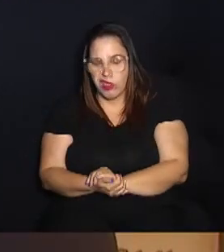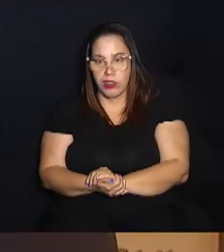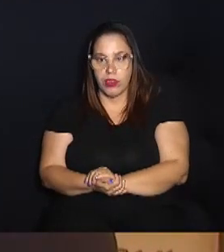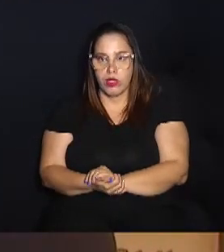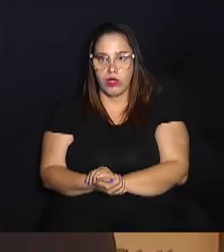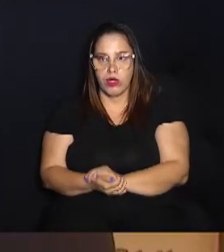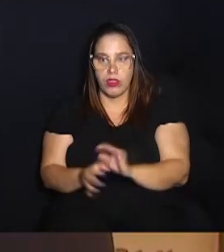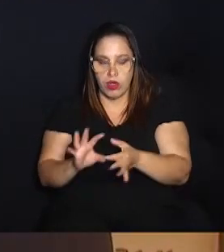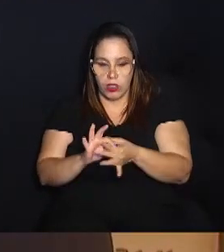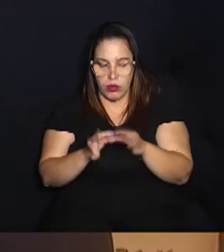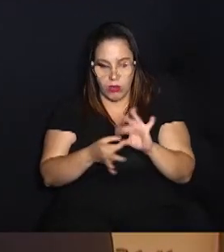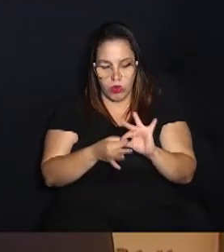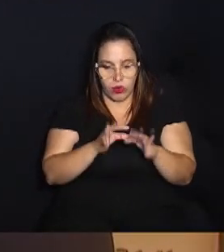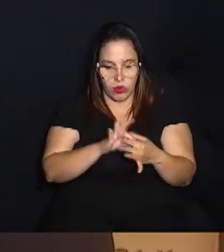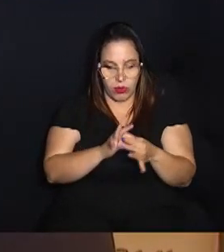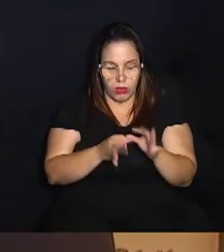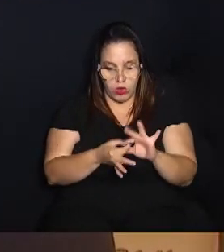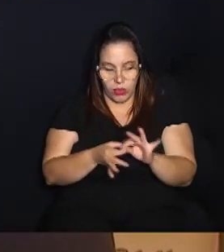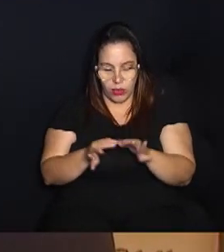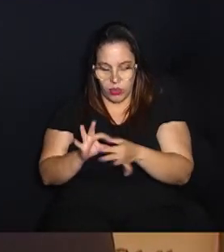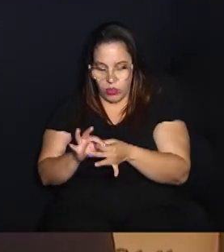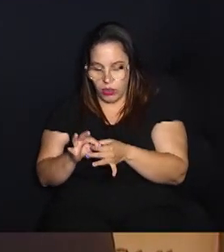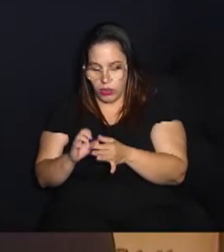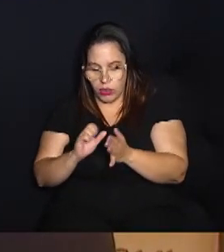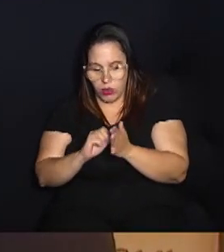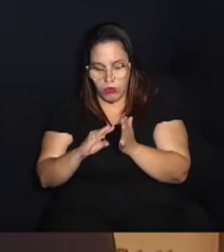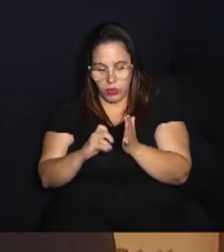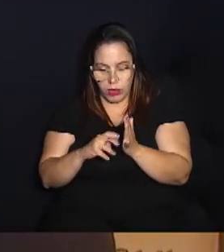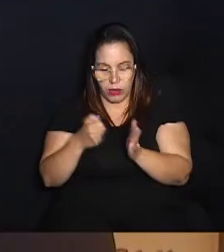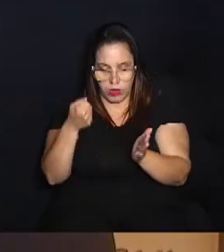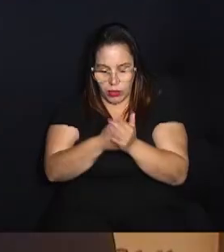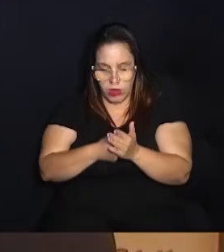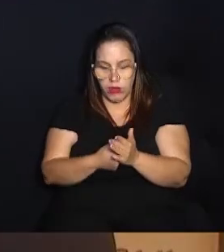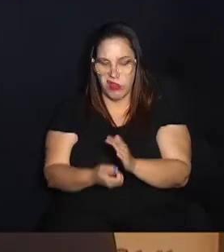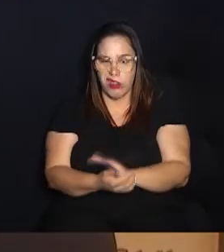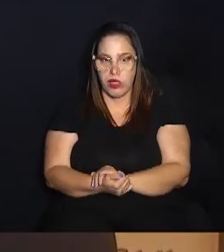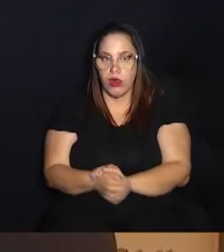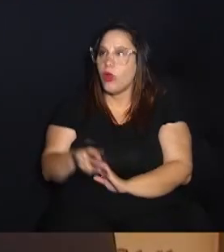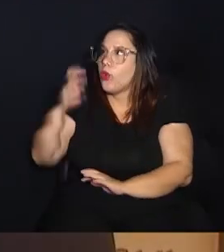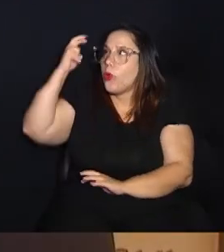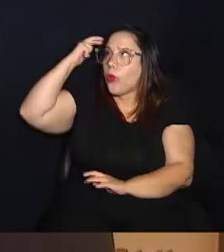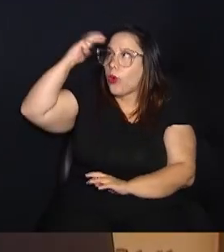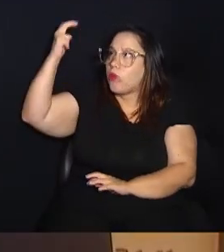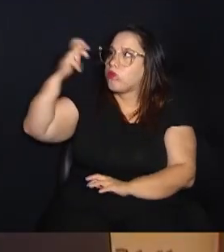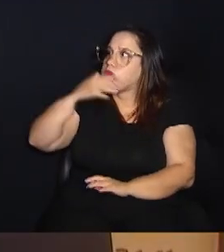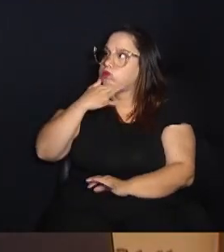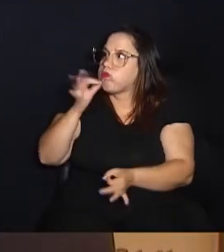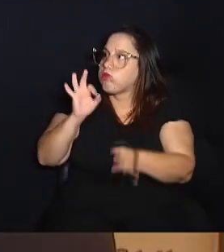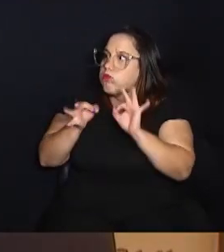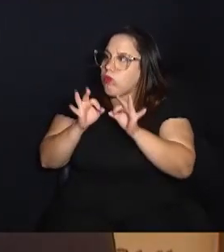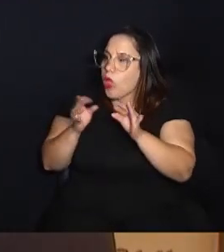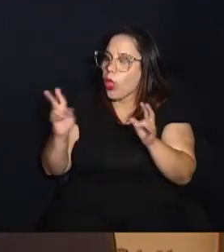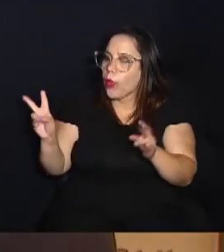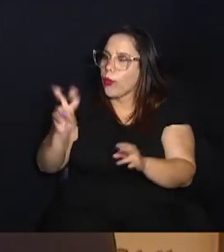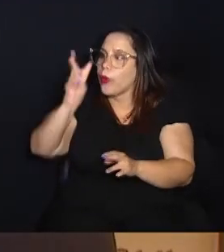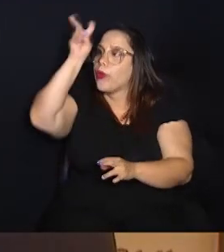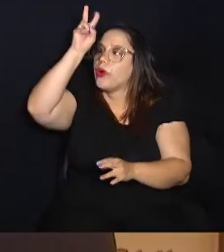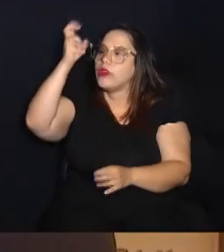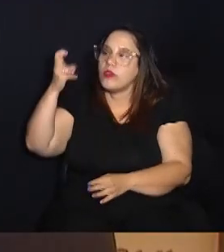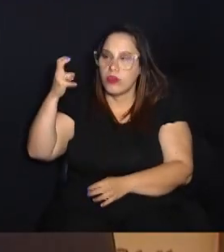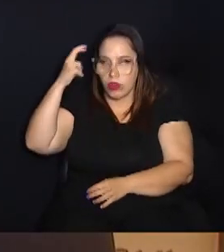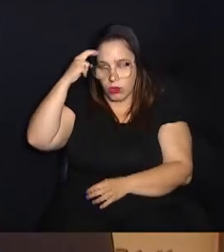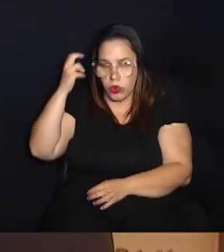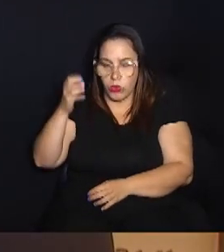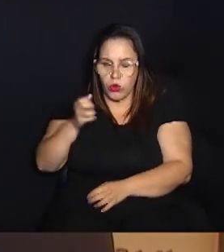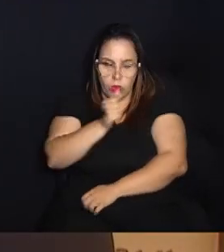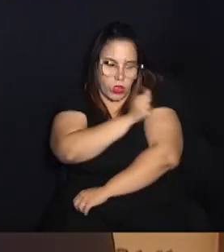contexto favorável para o combate ao analfabetismo. E a ideia justamente era valorizar a cultura do